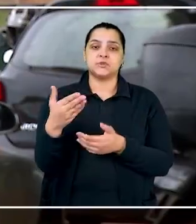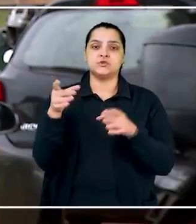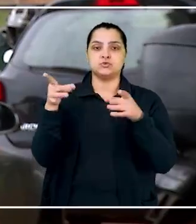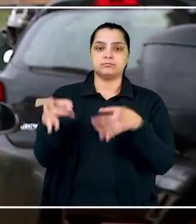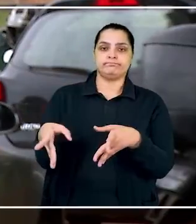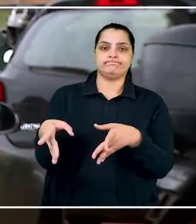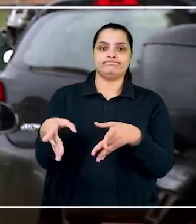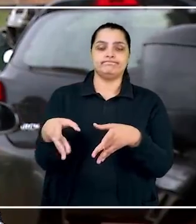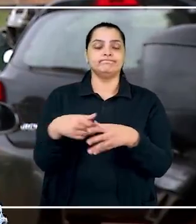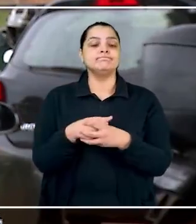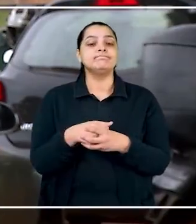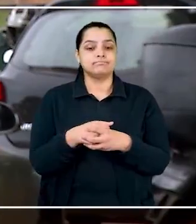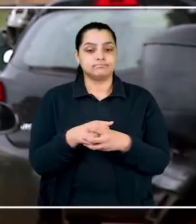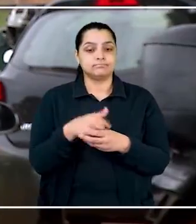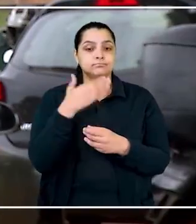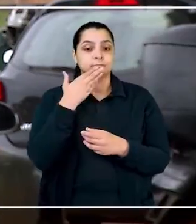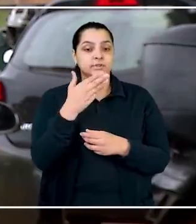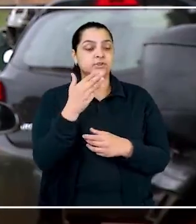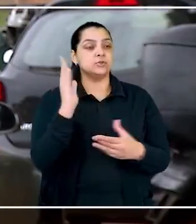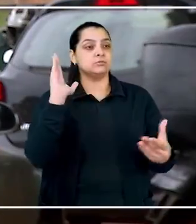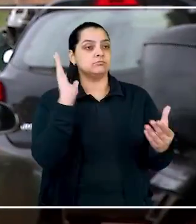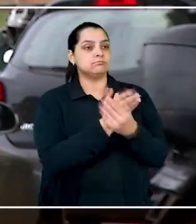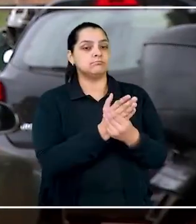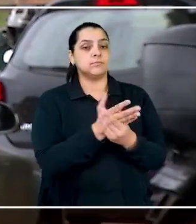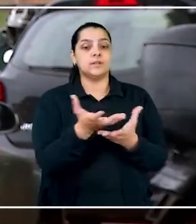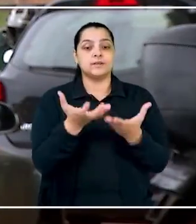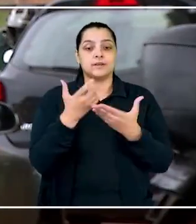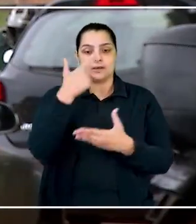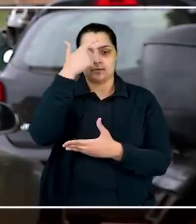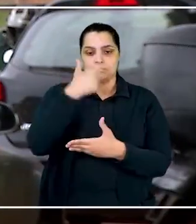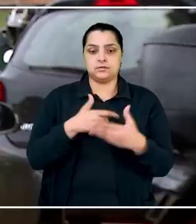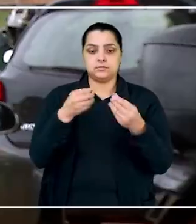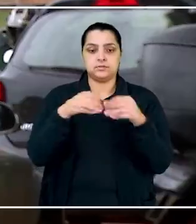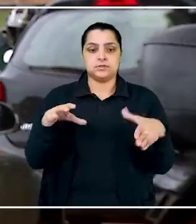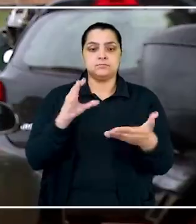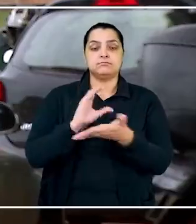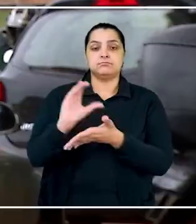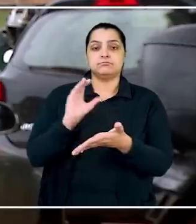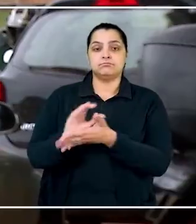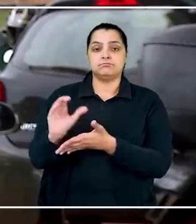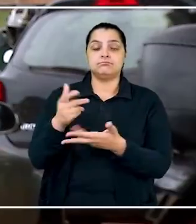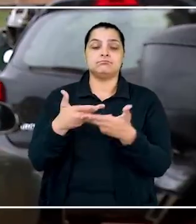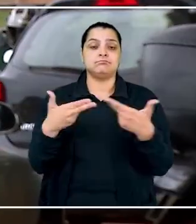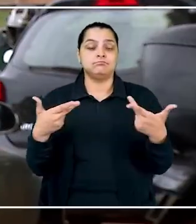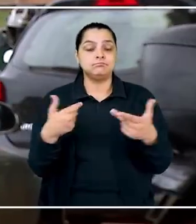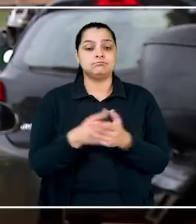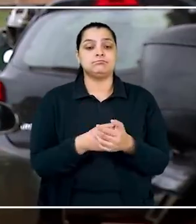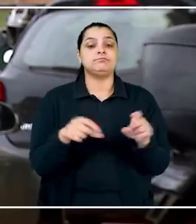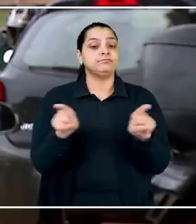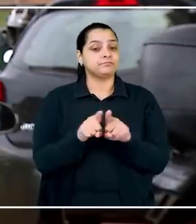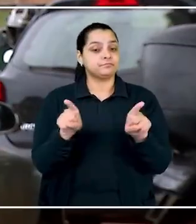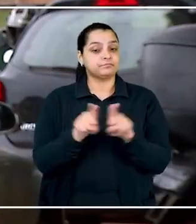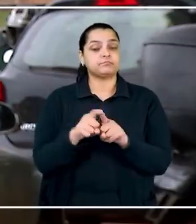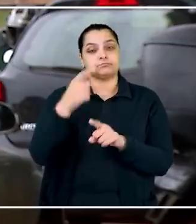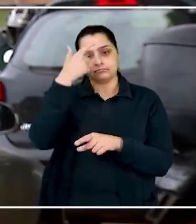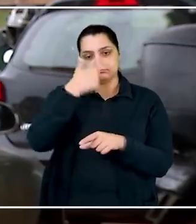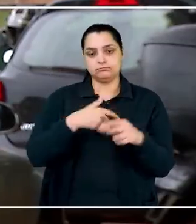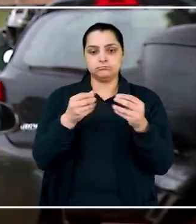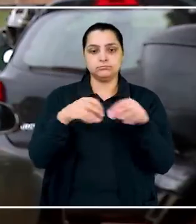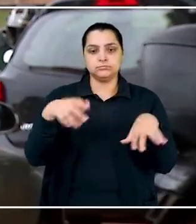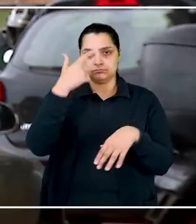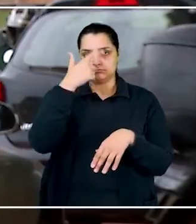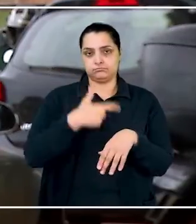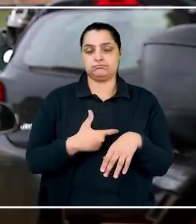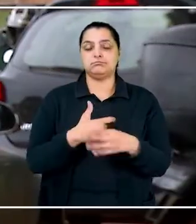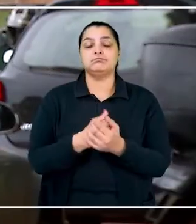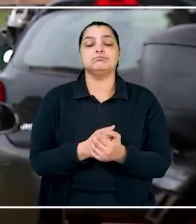pedir demissão. Ele então solicitou na Justiça o recebimento de todas as verbas rescisórias, além de indenização